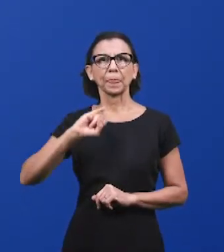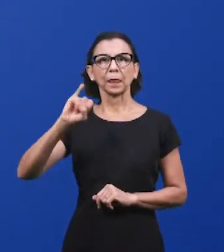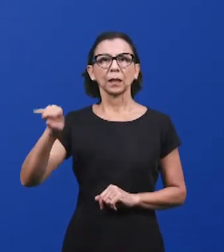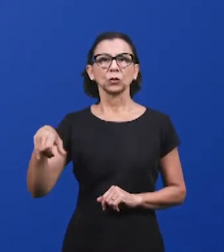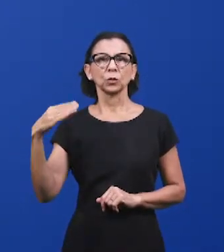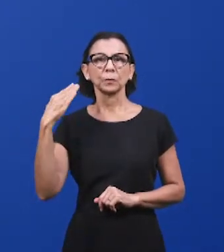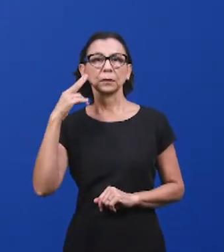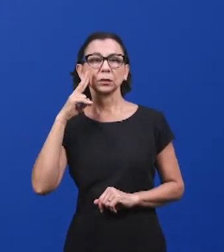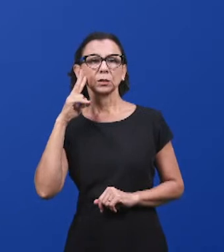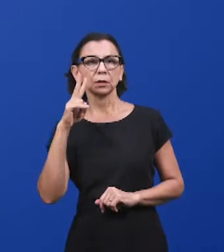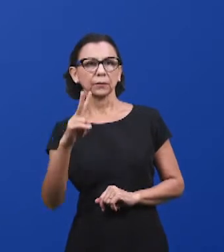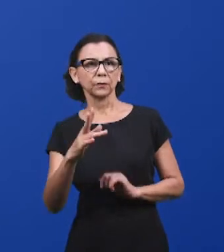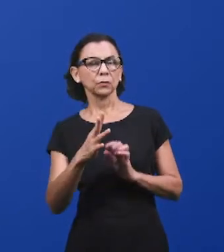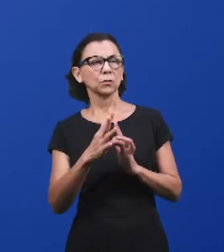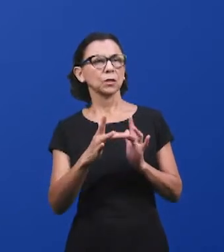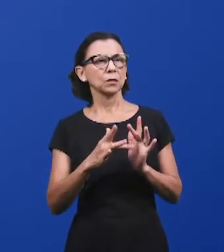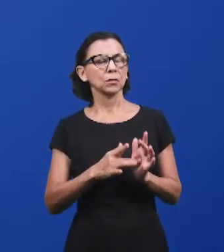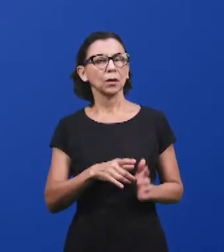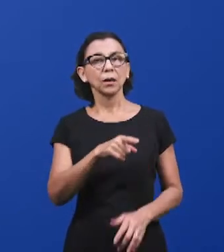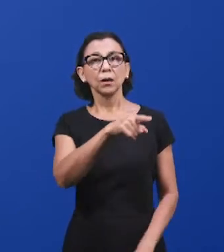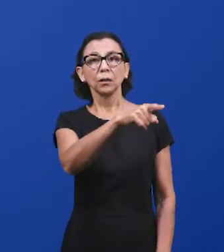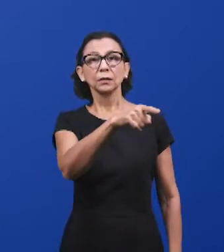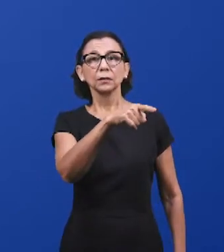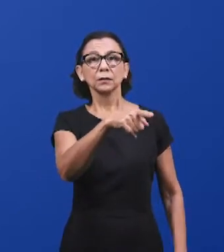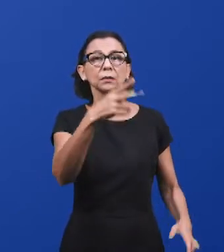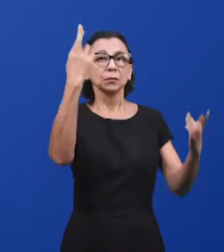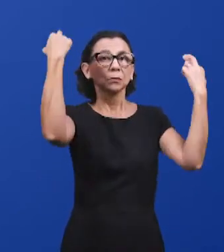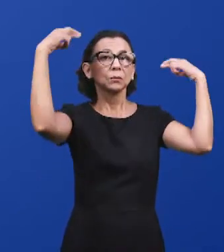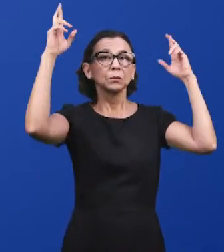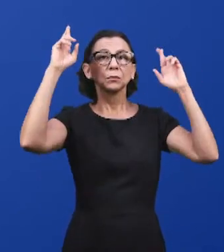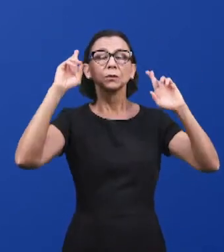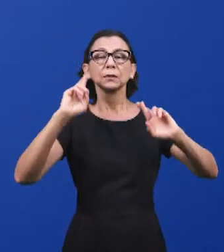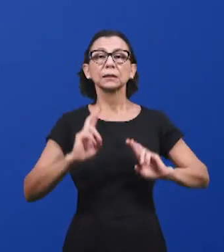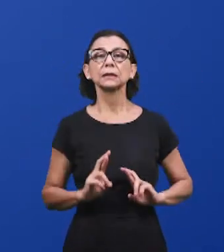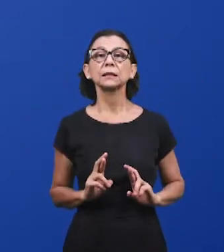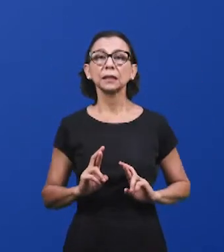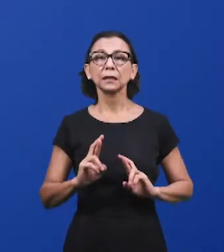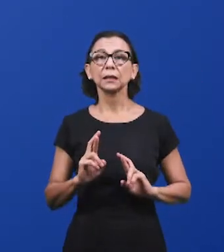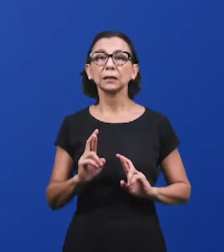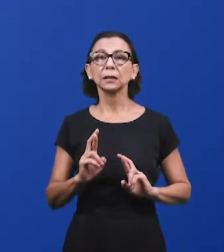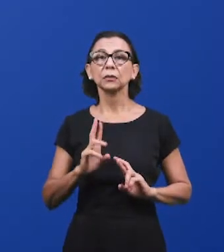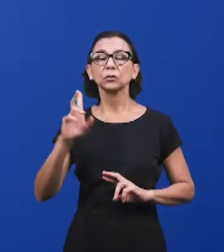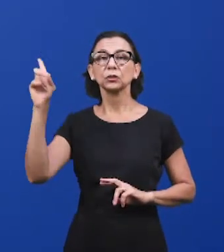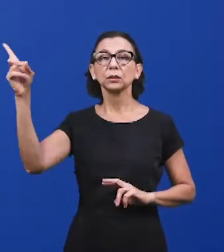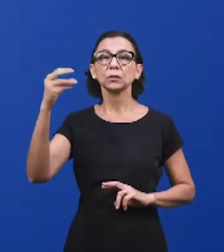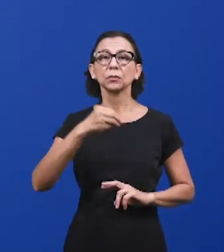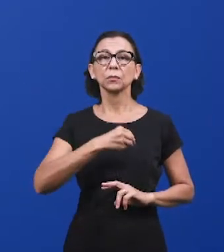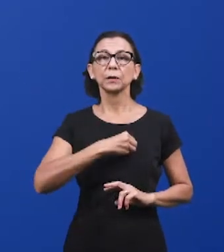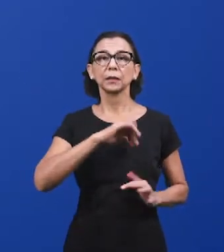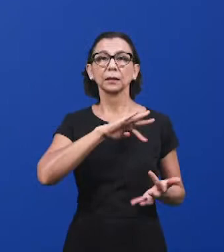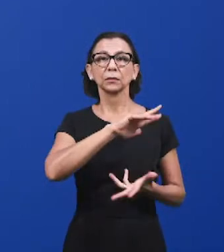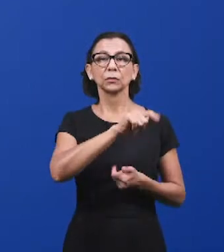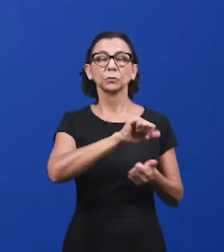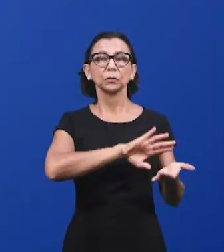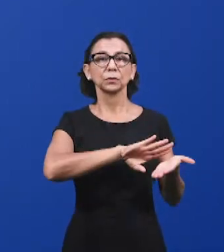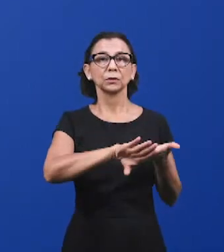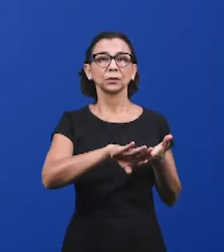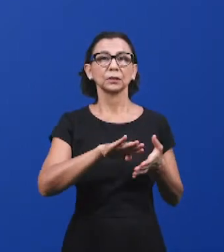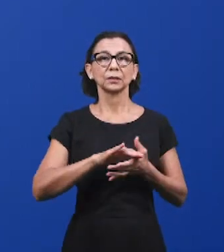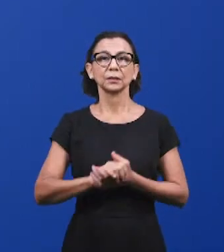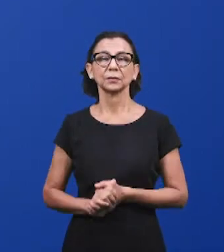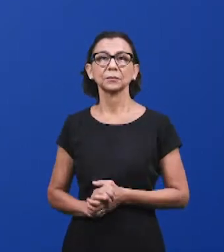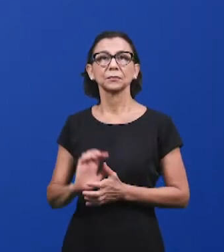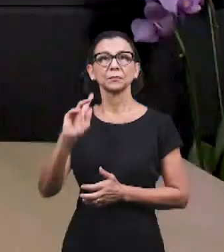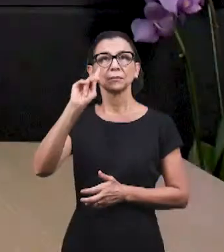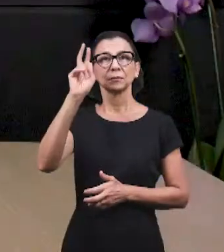vinha para ele e disse, eis o Cordeiro de Deus que tira o pecado do mundo. A paz do Senhor Jesus,